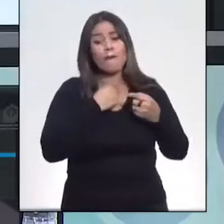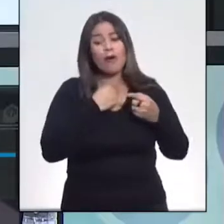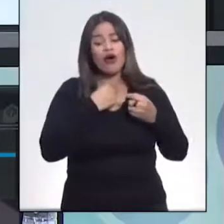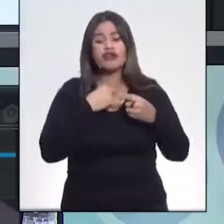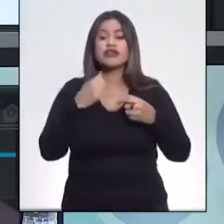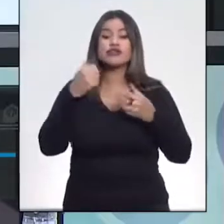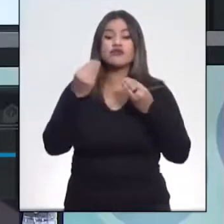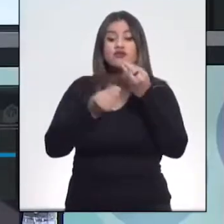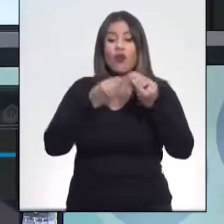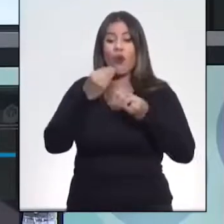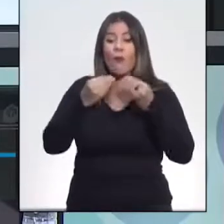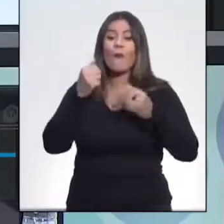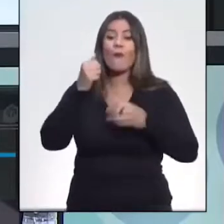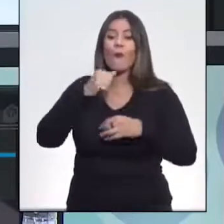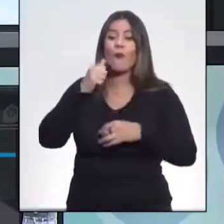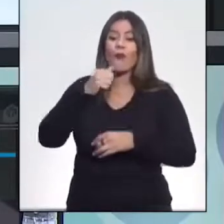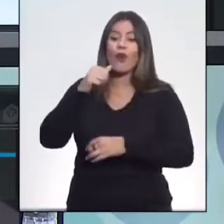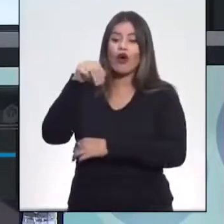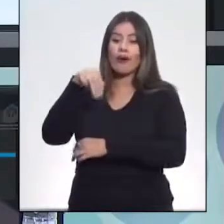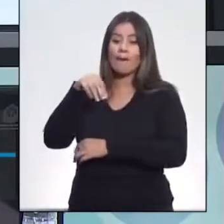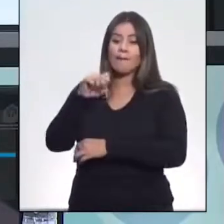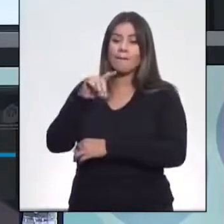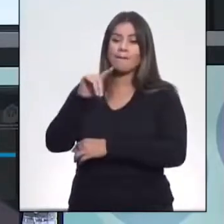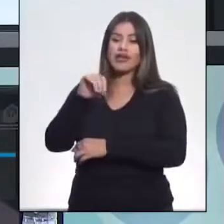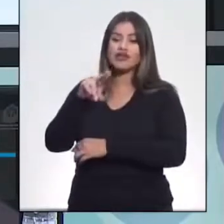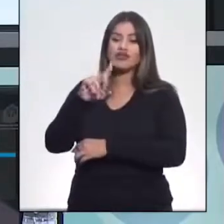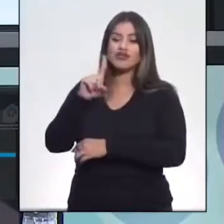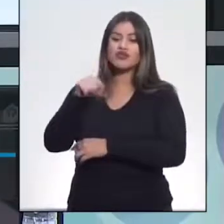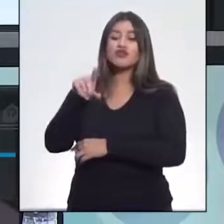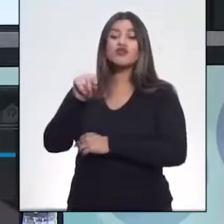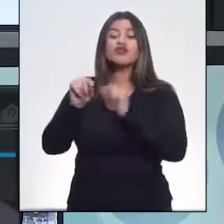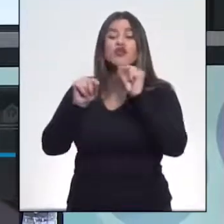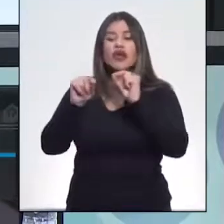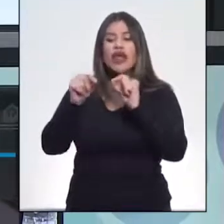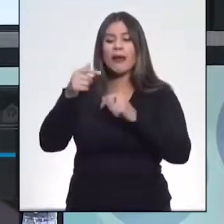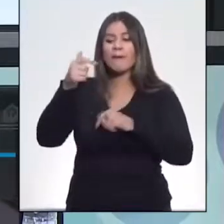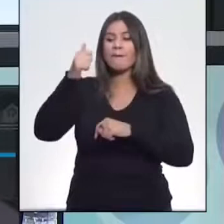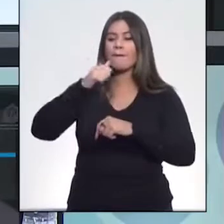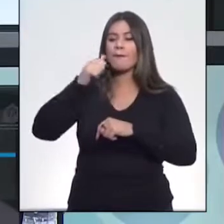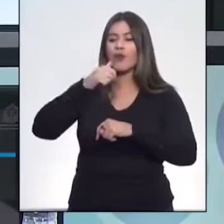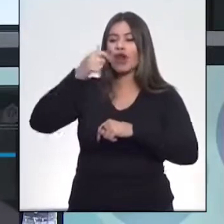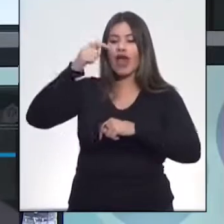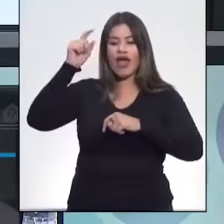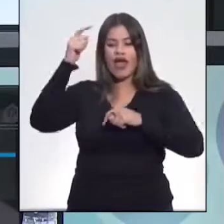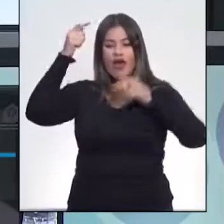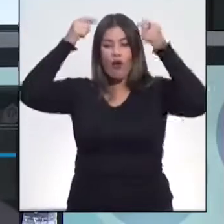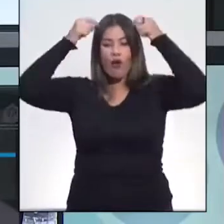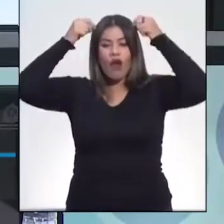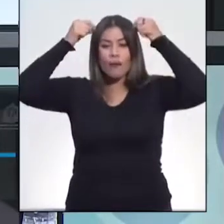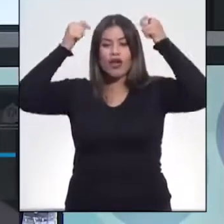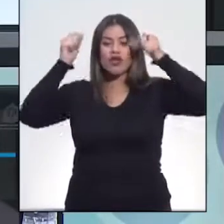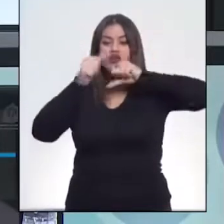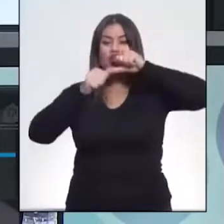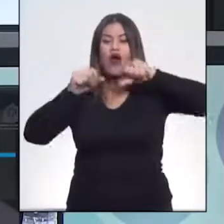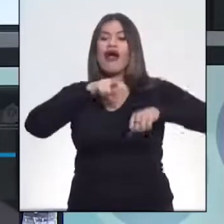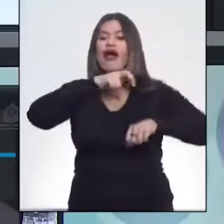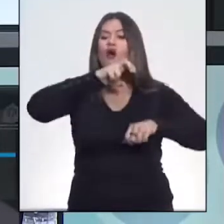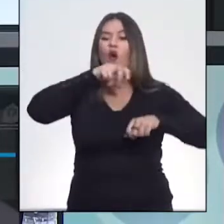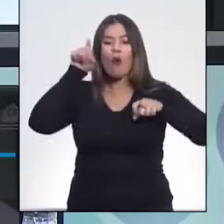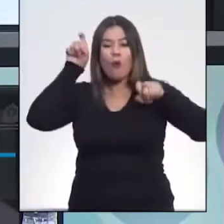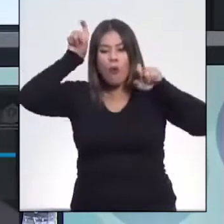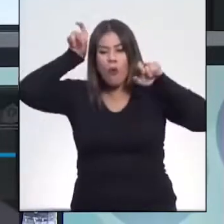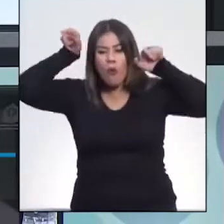naquela fera né que têm cabelos de cobra toda vez que alguém olha para a Medusa se transforma em pedra